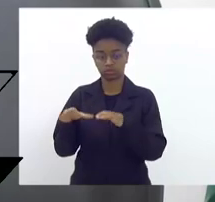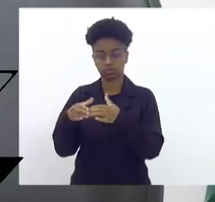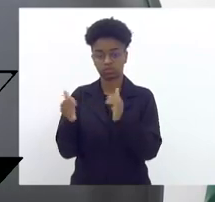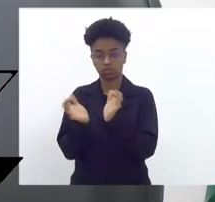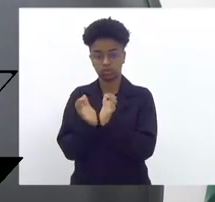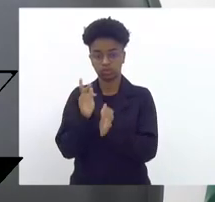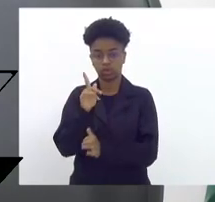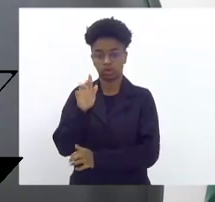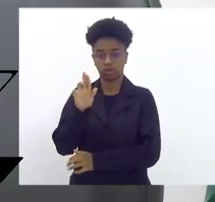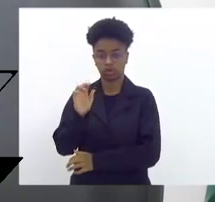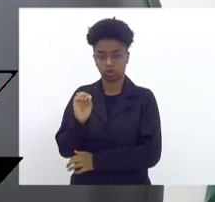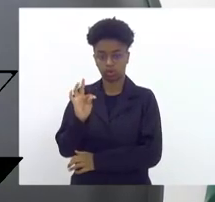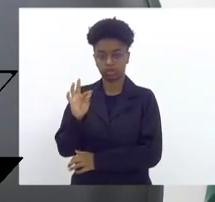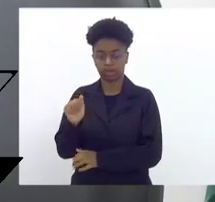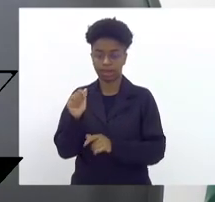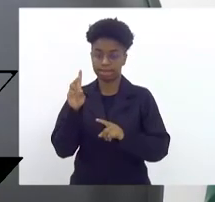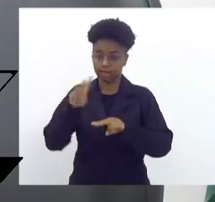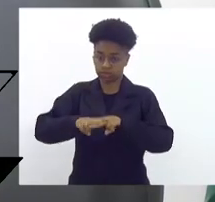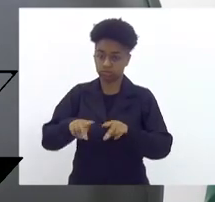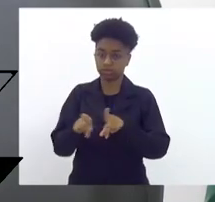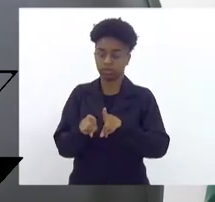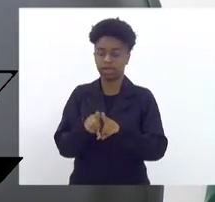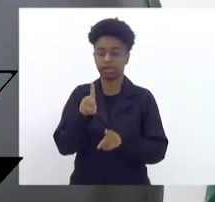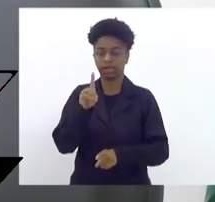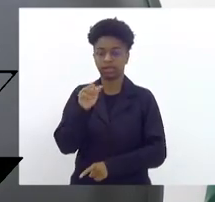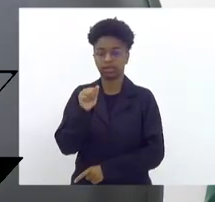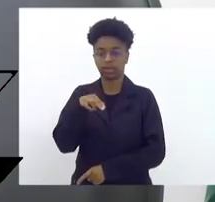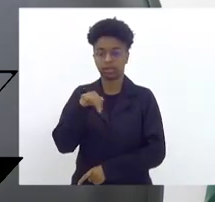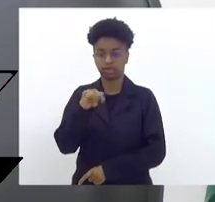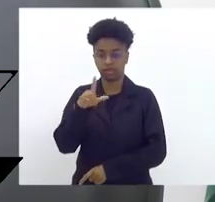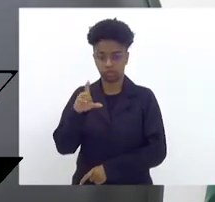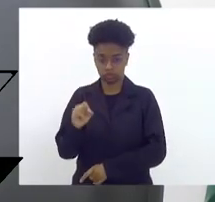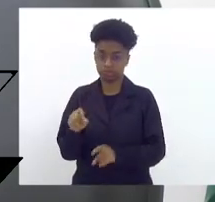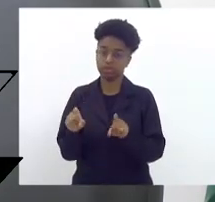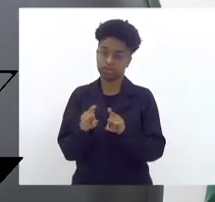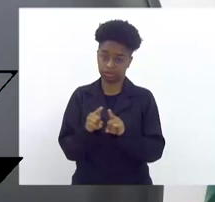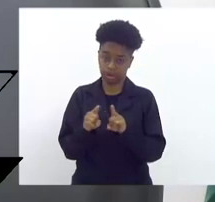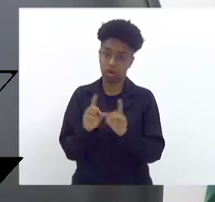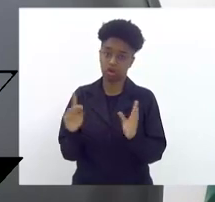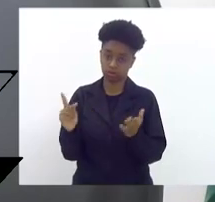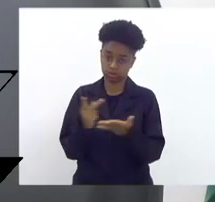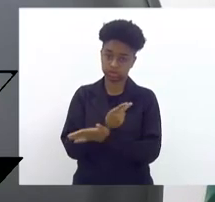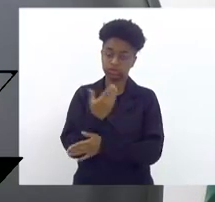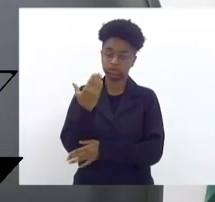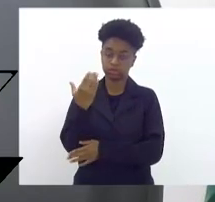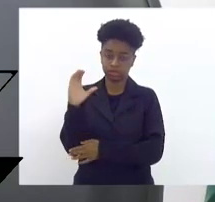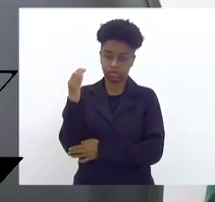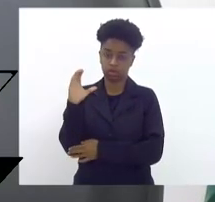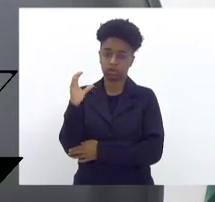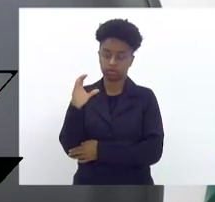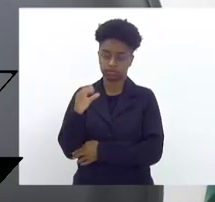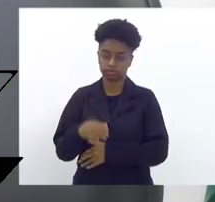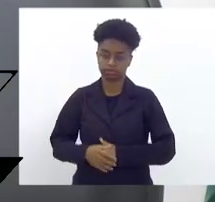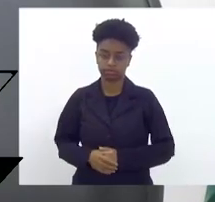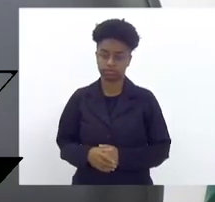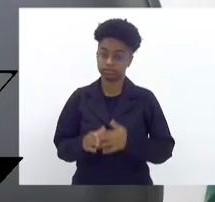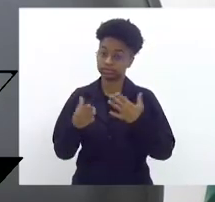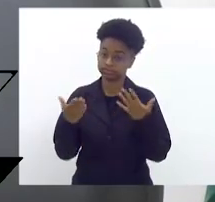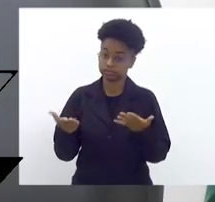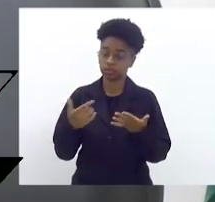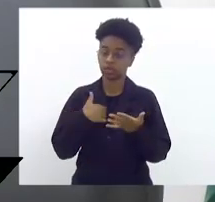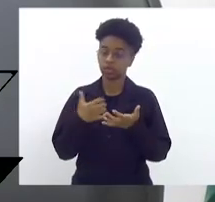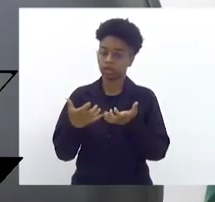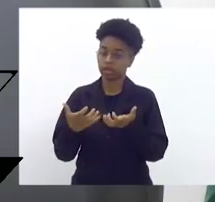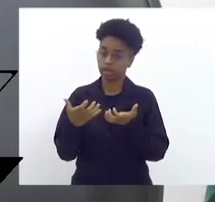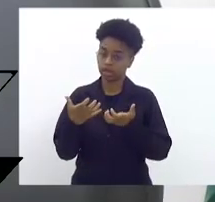o caso também do Danilo Félix que é um outro caso emblemático e aconteceu na cidade de Niterói Então na verdade eu queria